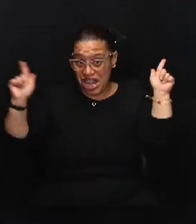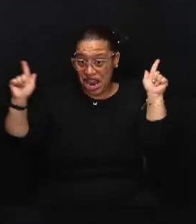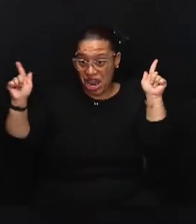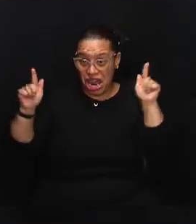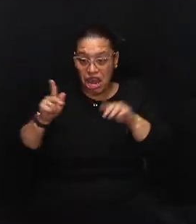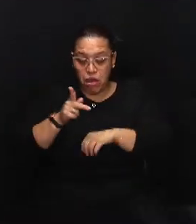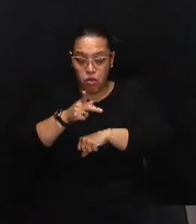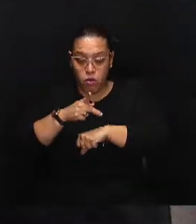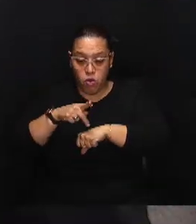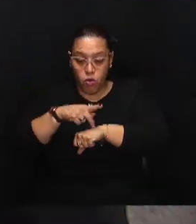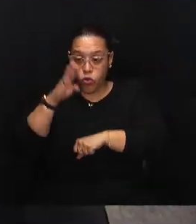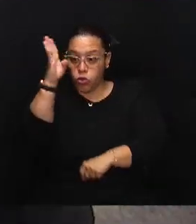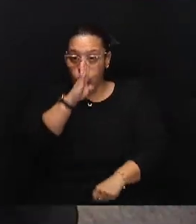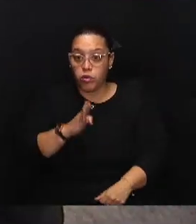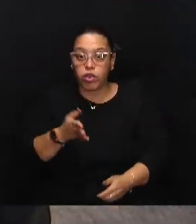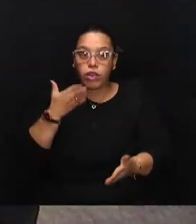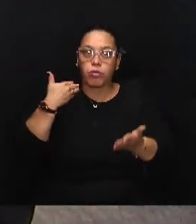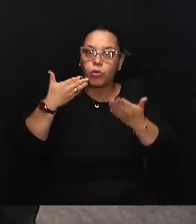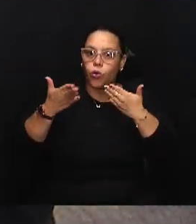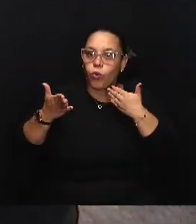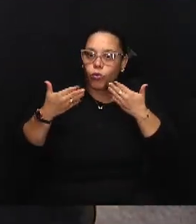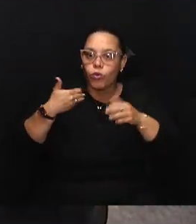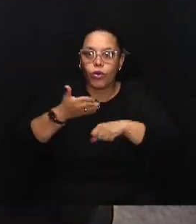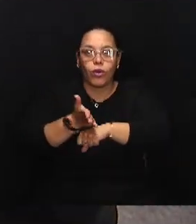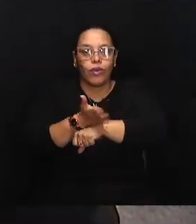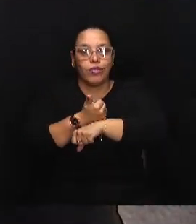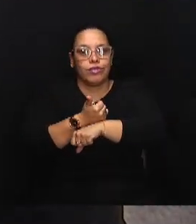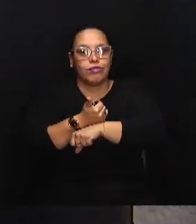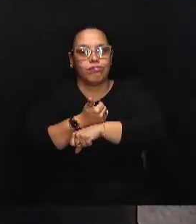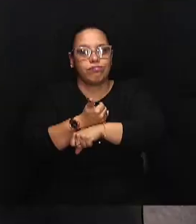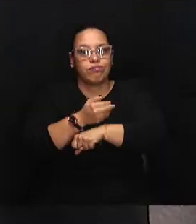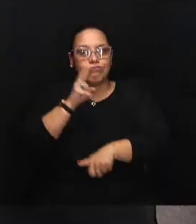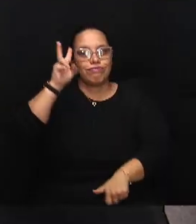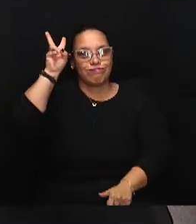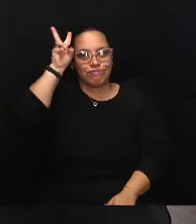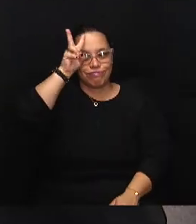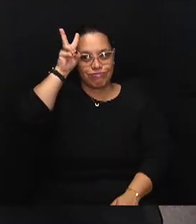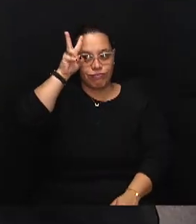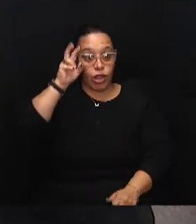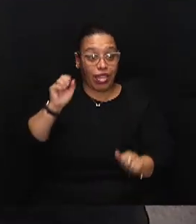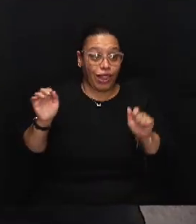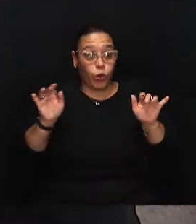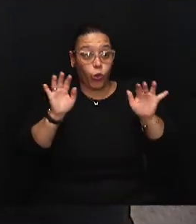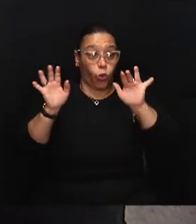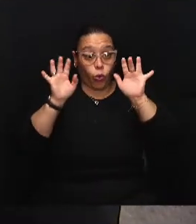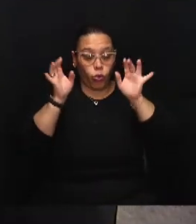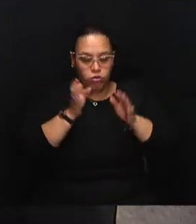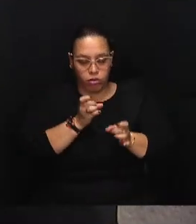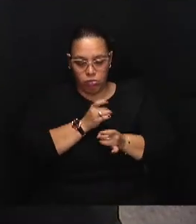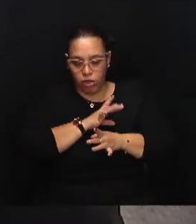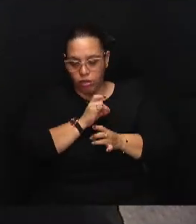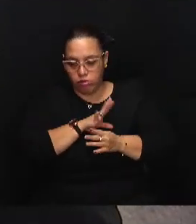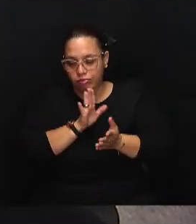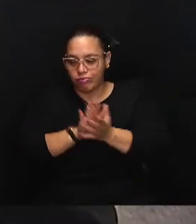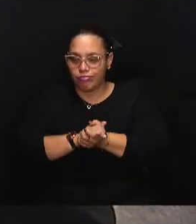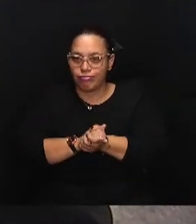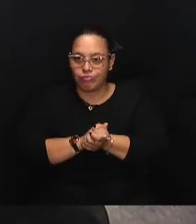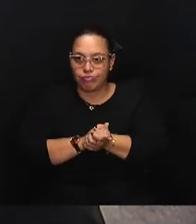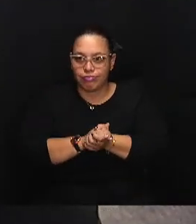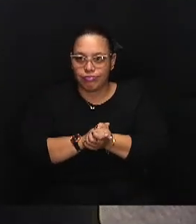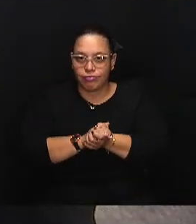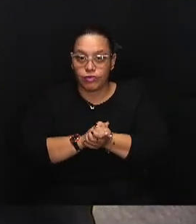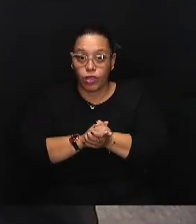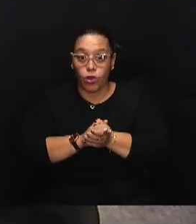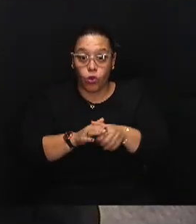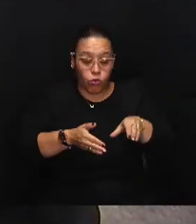Brasil. Quer dizer, isso tudo a gente está contando antes de contar qualquer história de assombração, né? É um